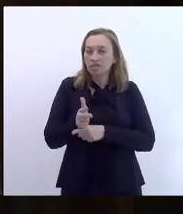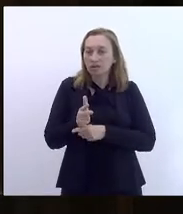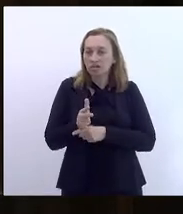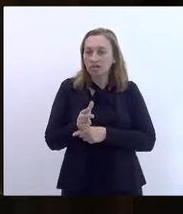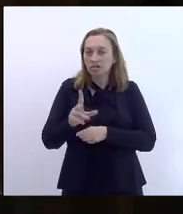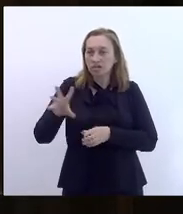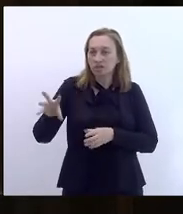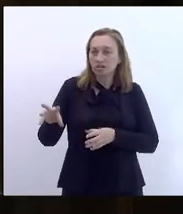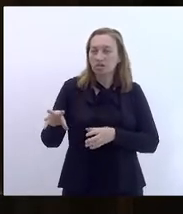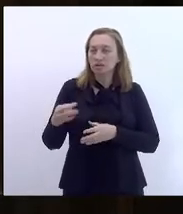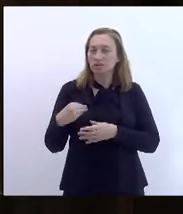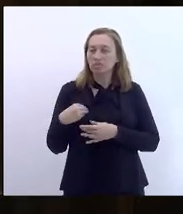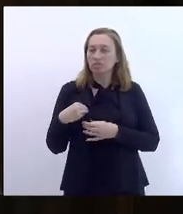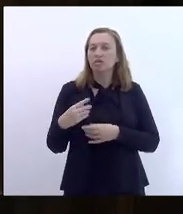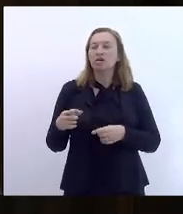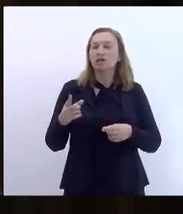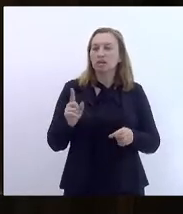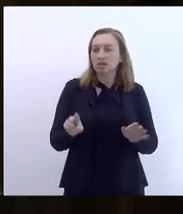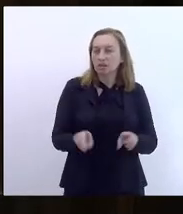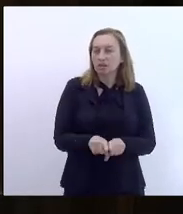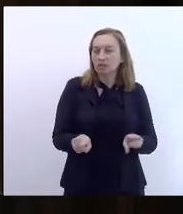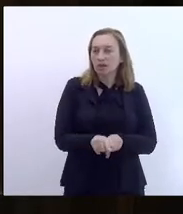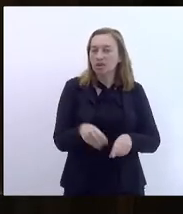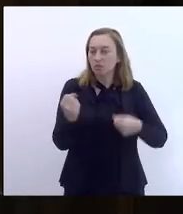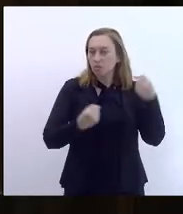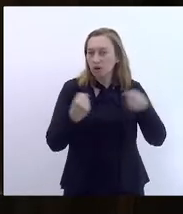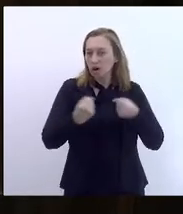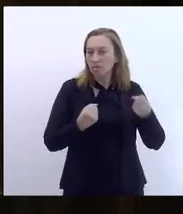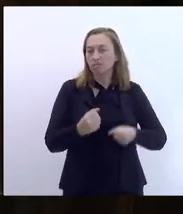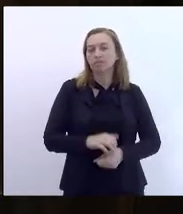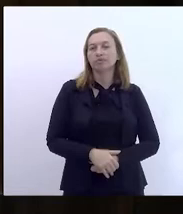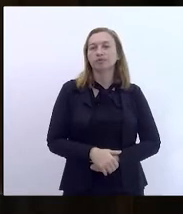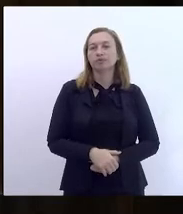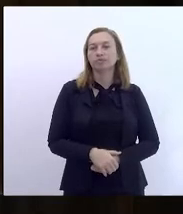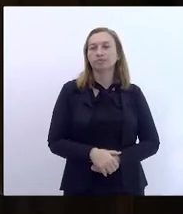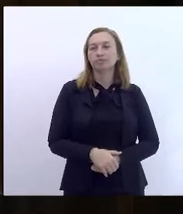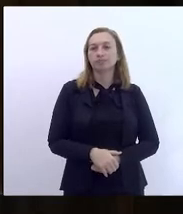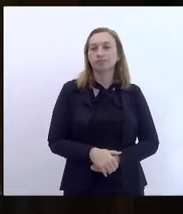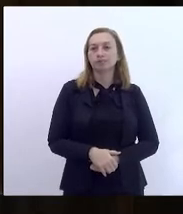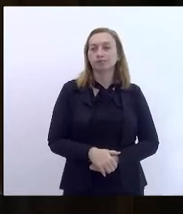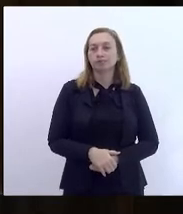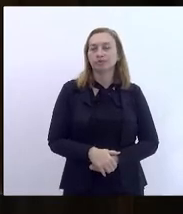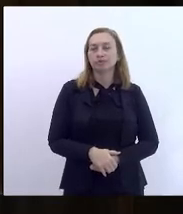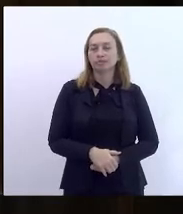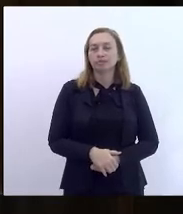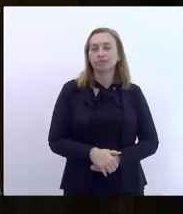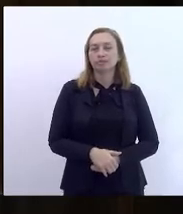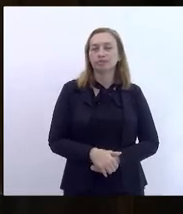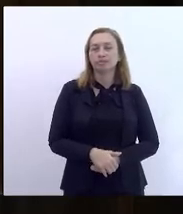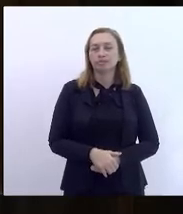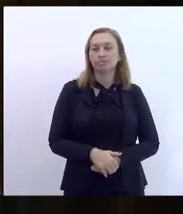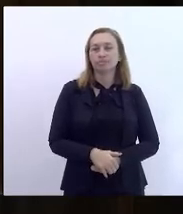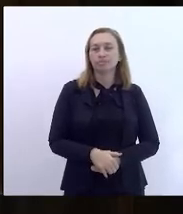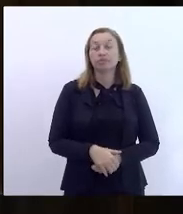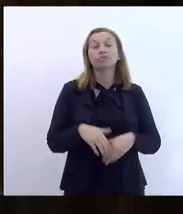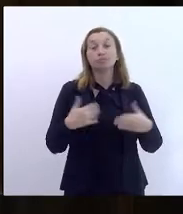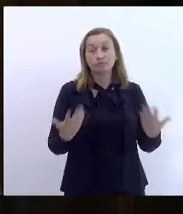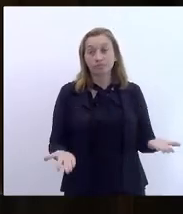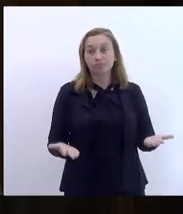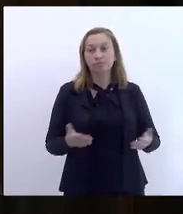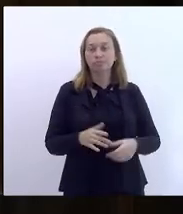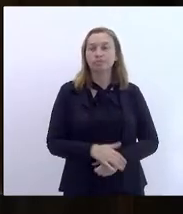colocadas no uniforme e muito menos ainda nas viaturas Ah entendeu então